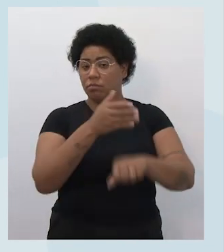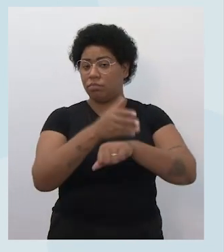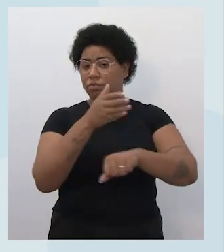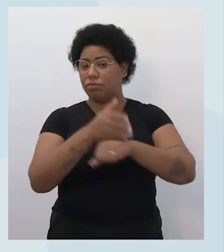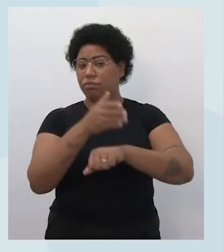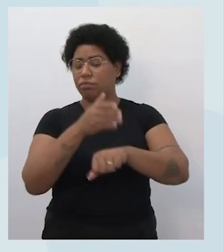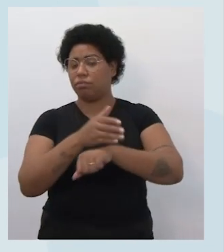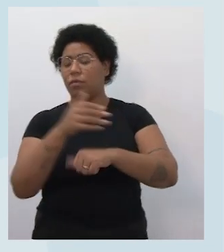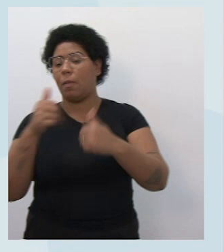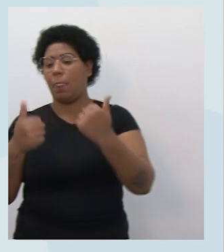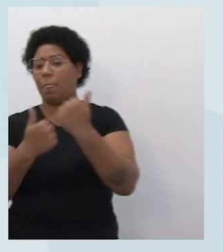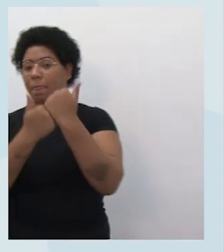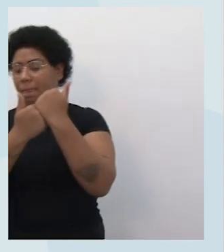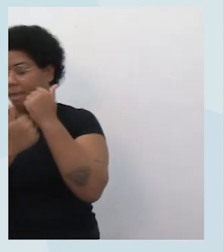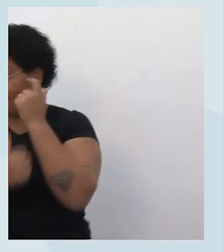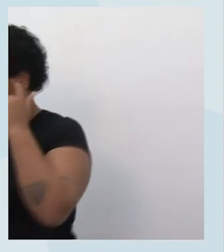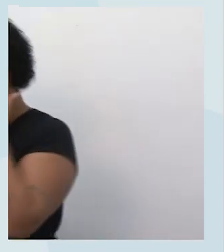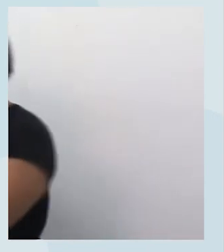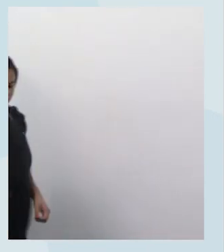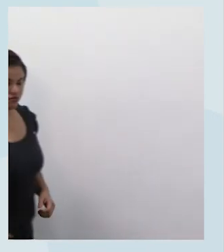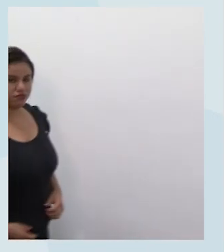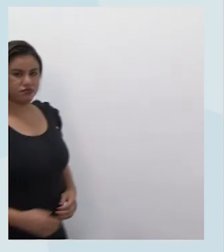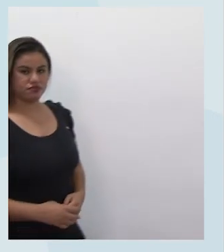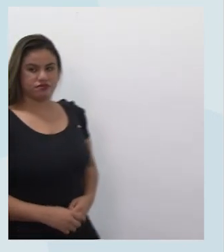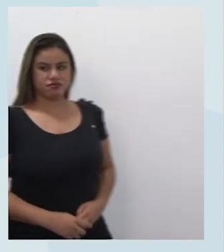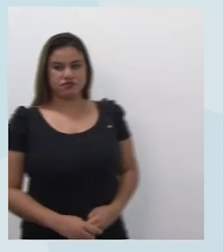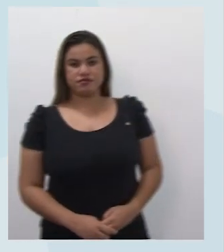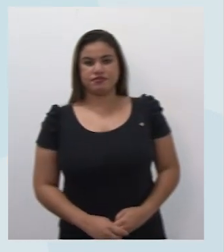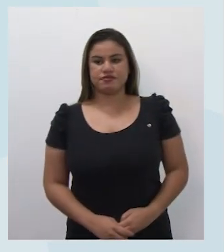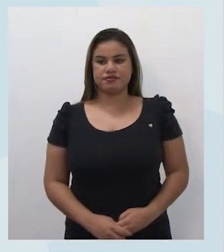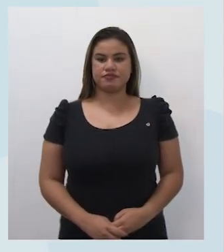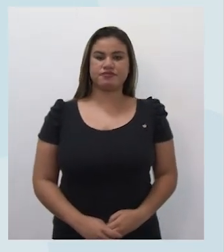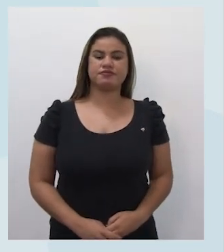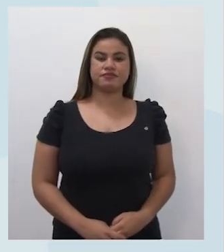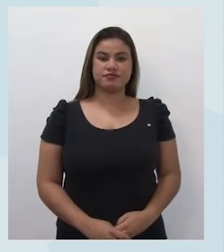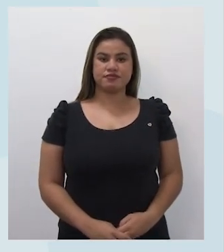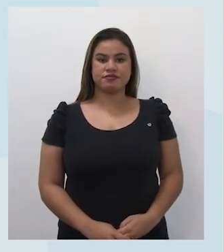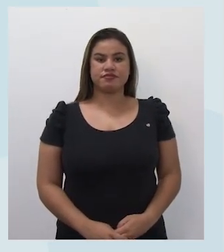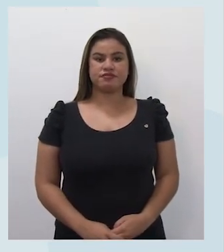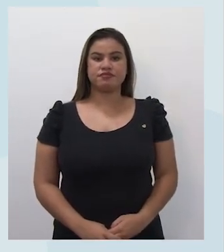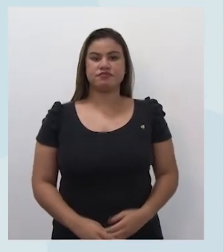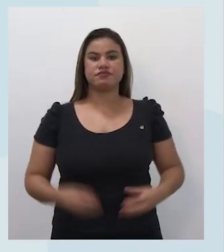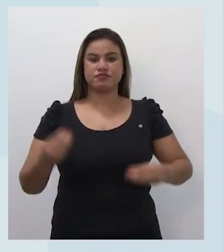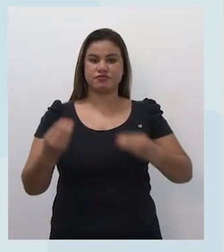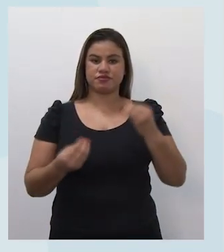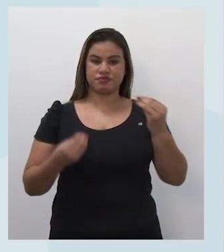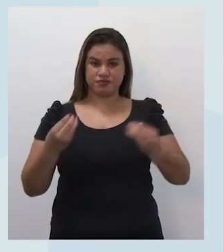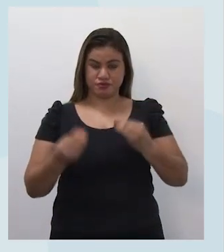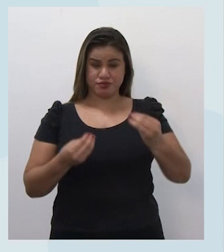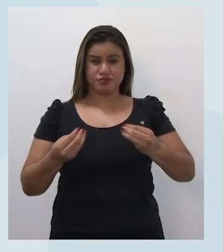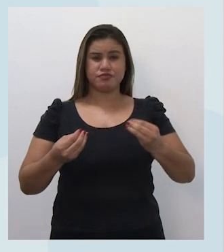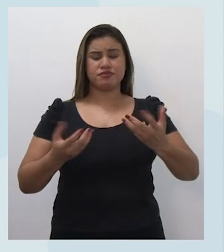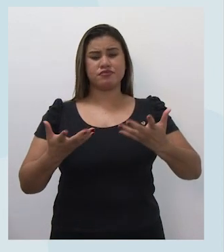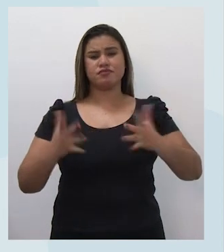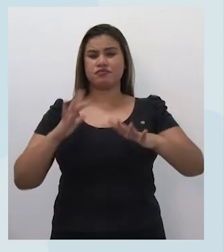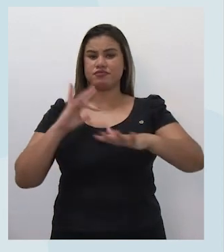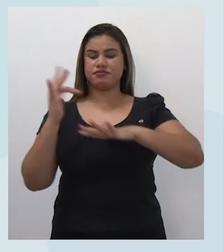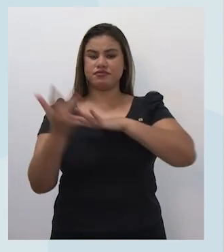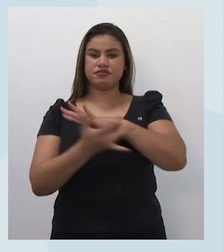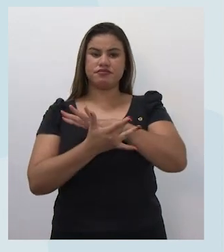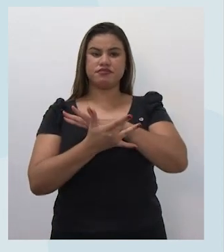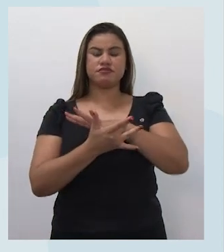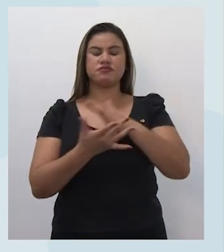em chats ou plantão de dúvidas ou em algum fórum, né, por meio de alguma rede social, de algum